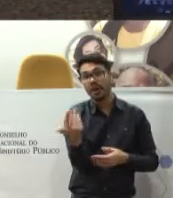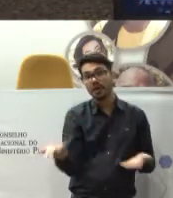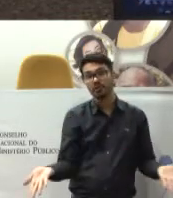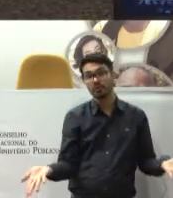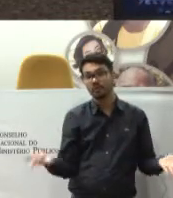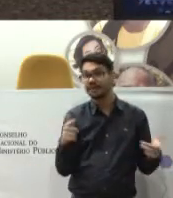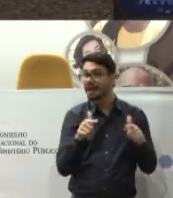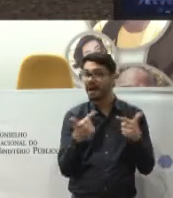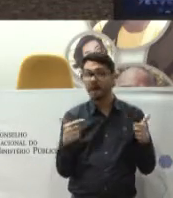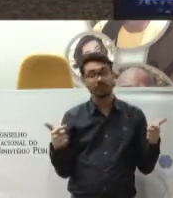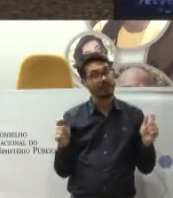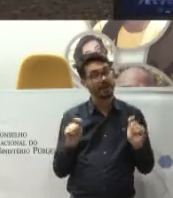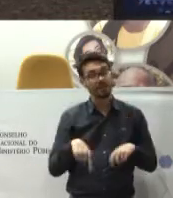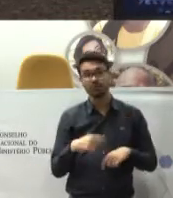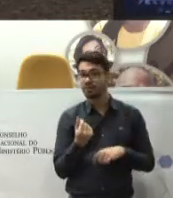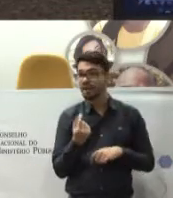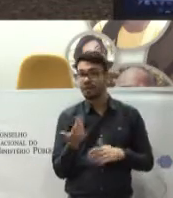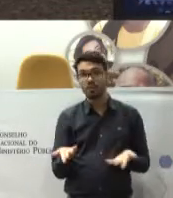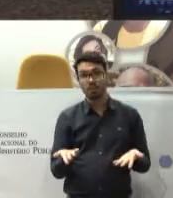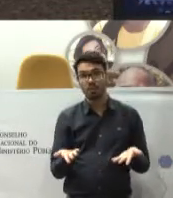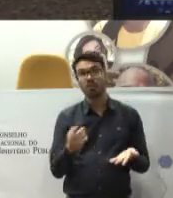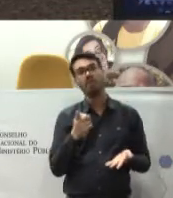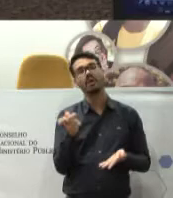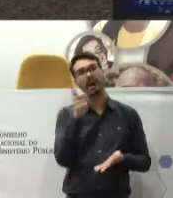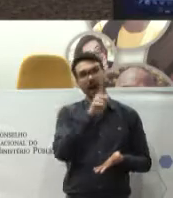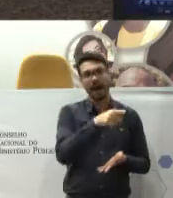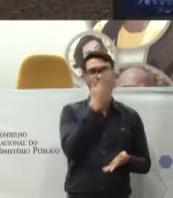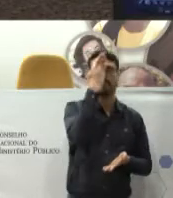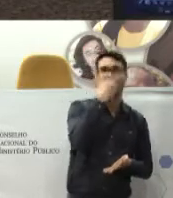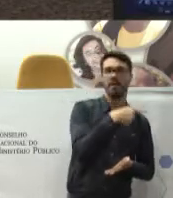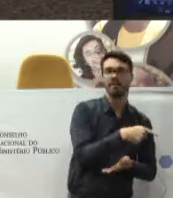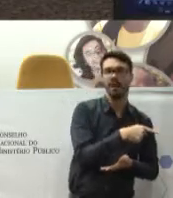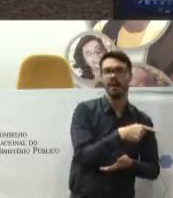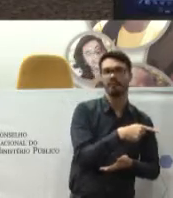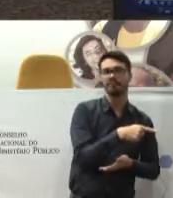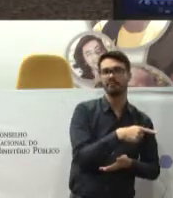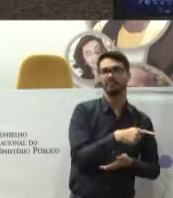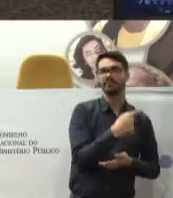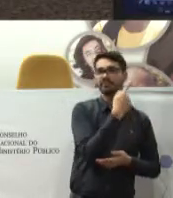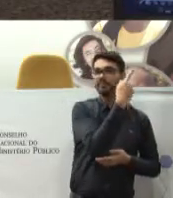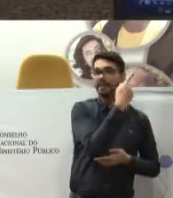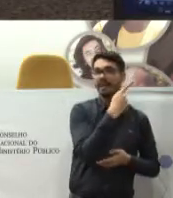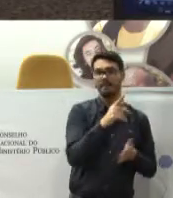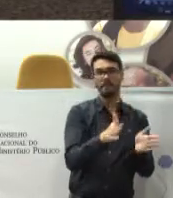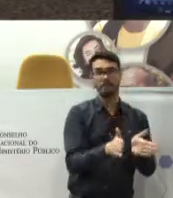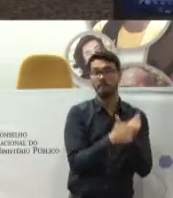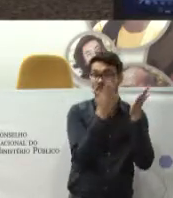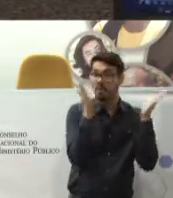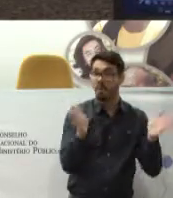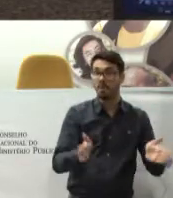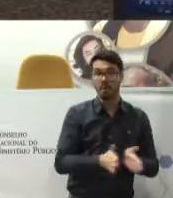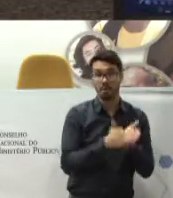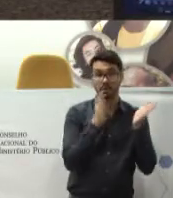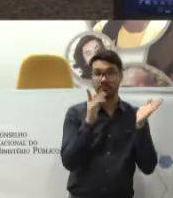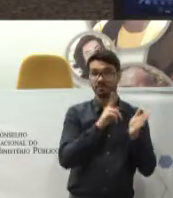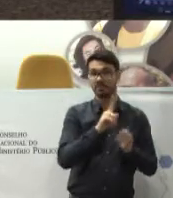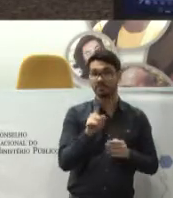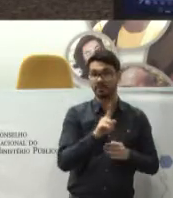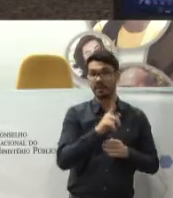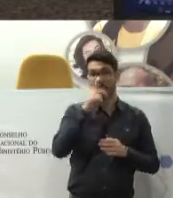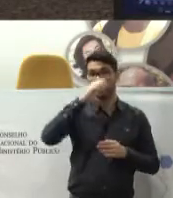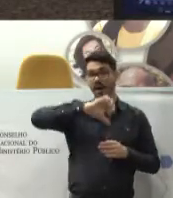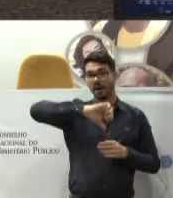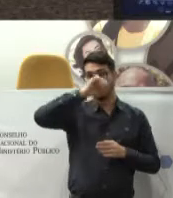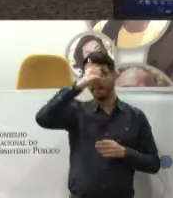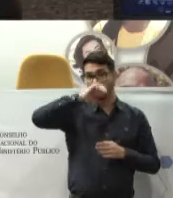não tenho condições financeiras, mas a hipossuficiência que o STJ diz aqui não é para o miserável, não. Eu tenho que fazer uma